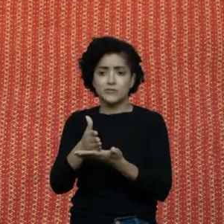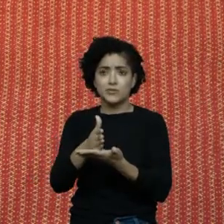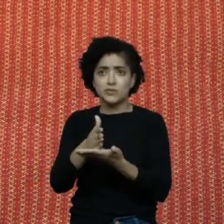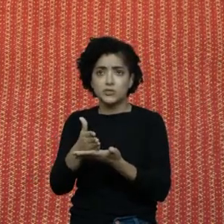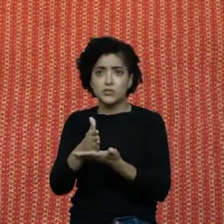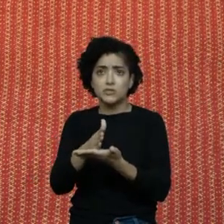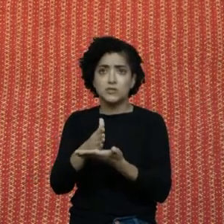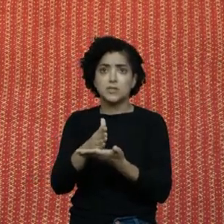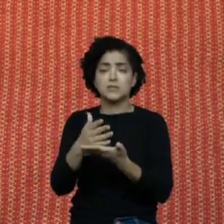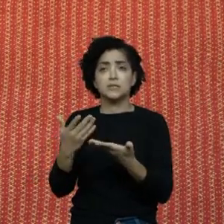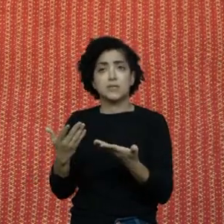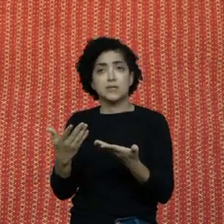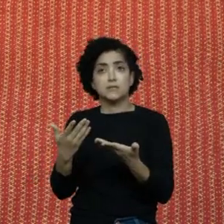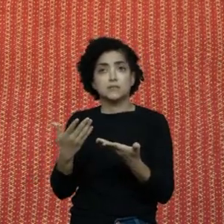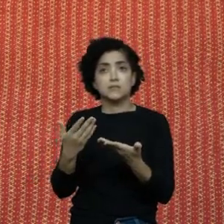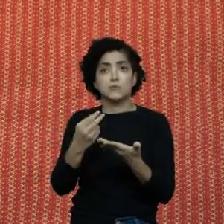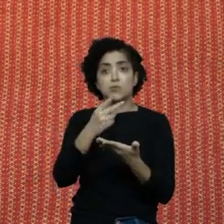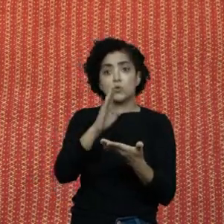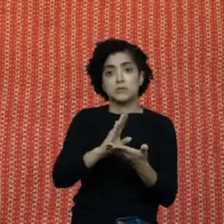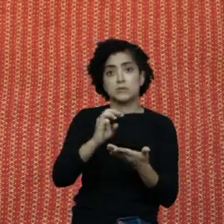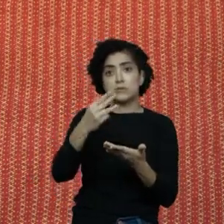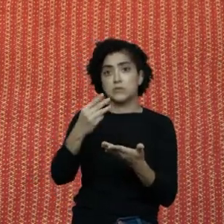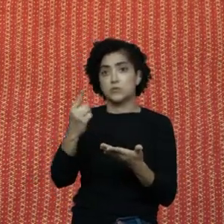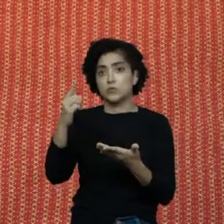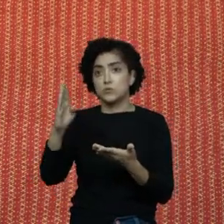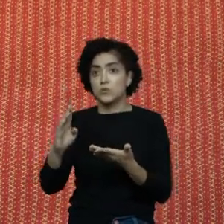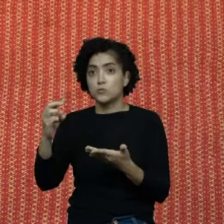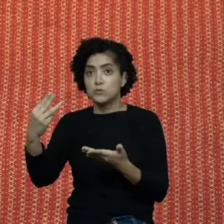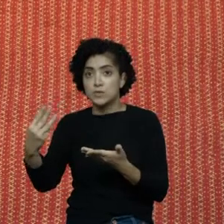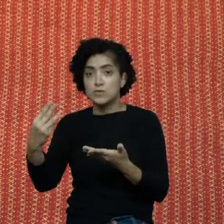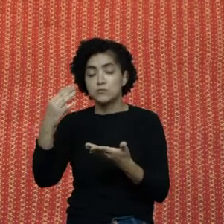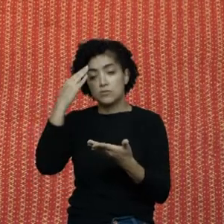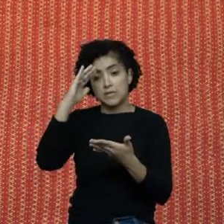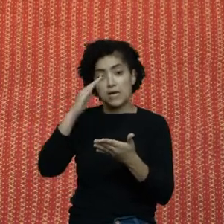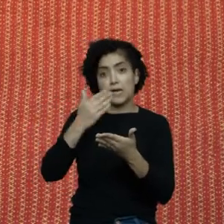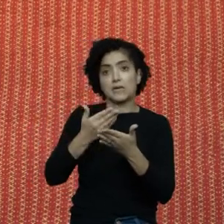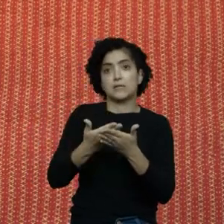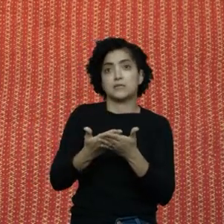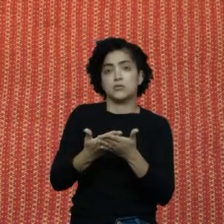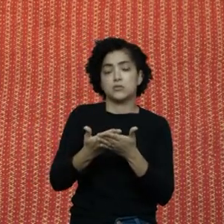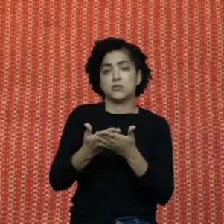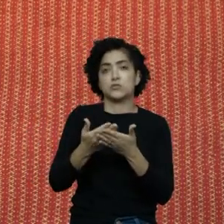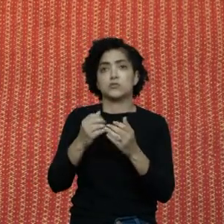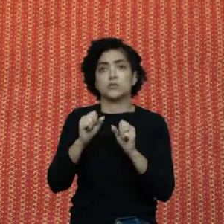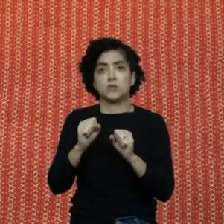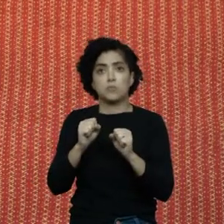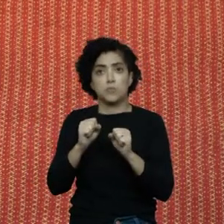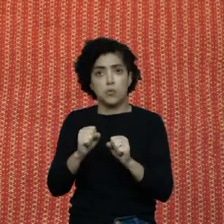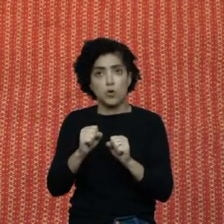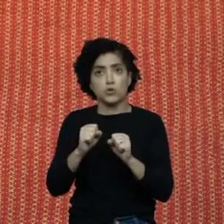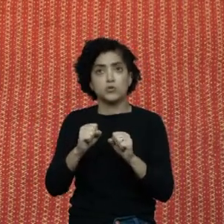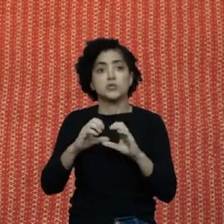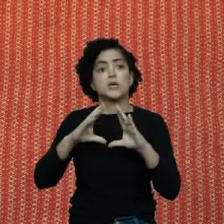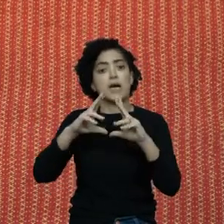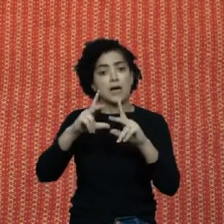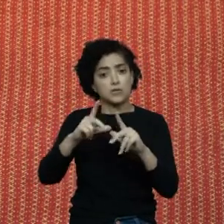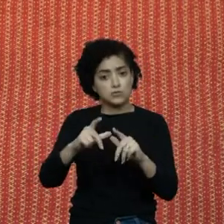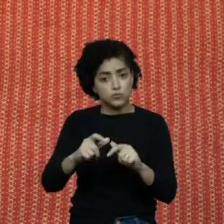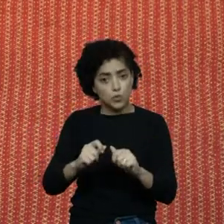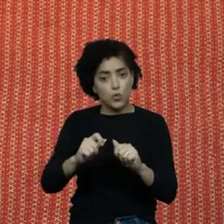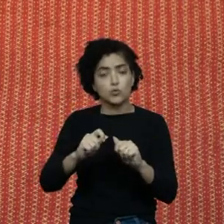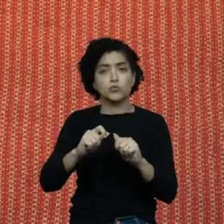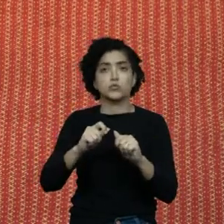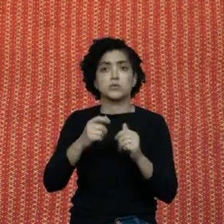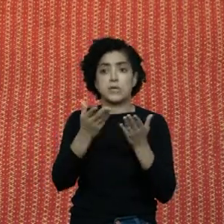terços contra um texto aqui de Deputados que acreditam que nós devemos beneficiária atender todos os setores